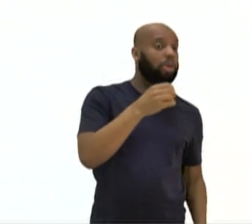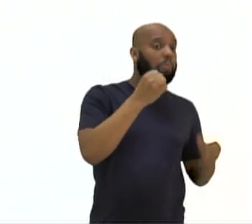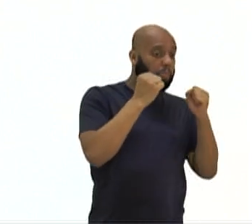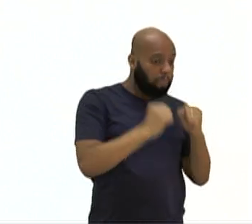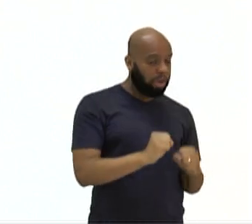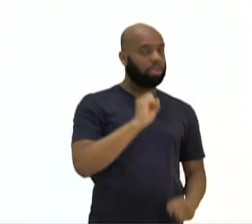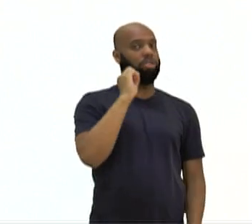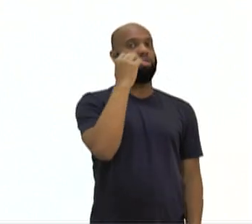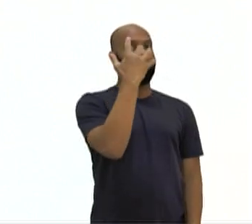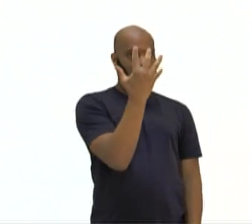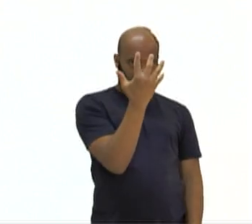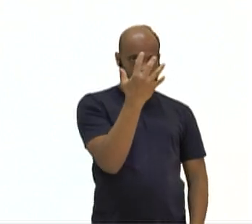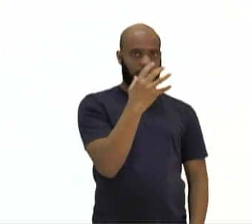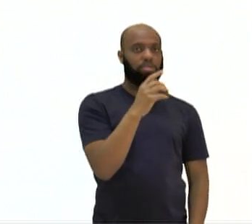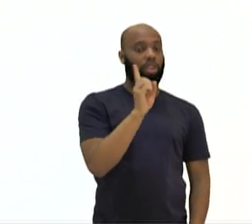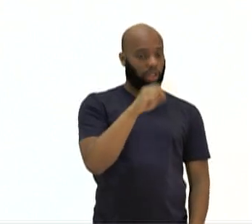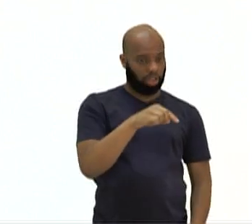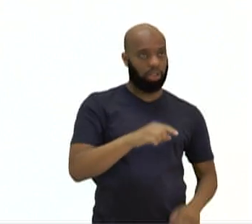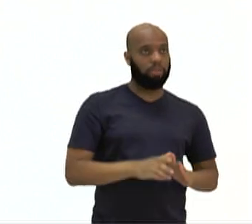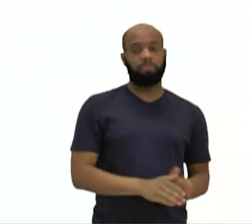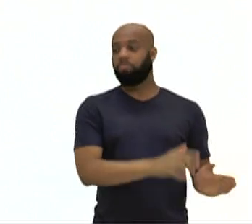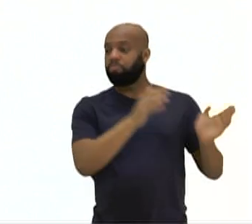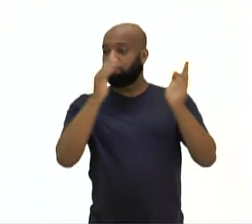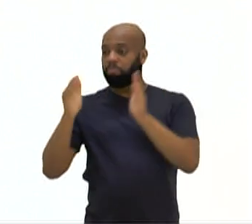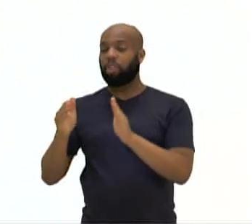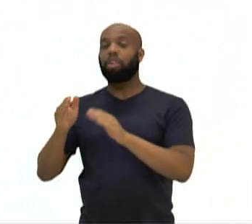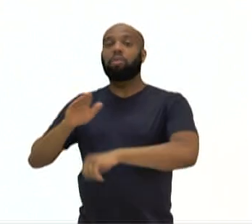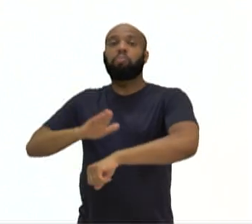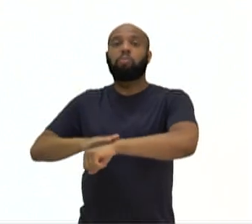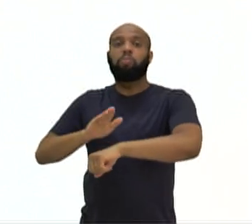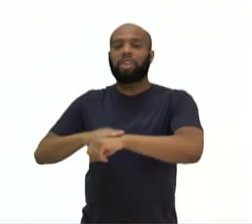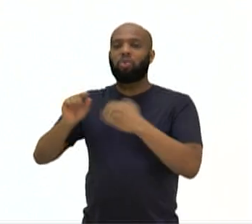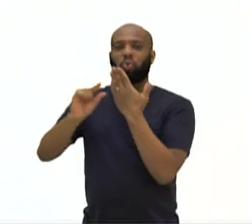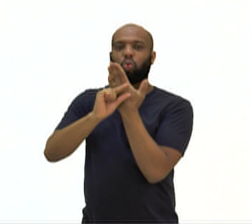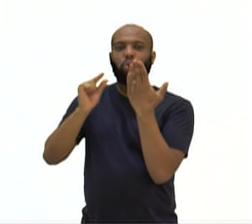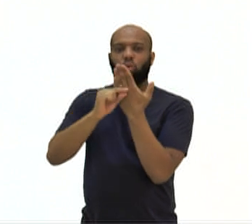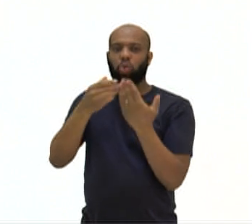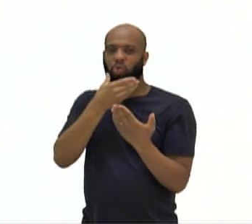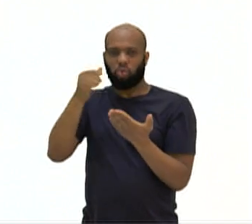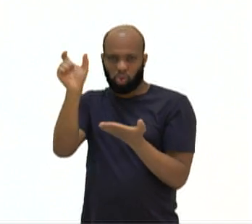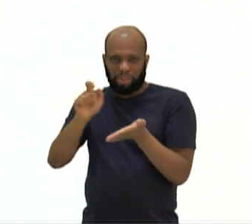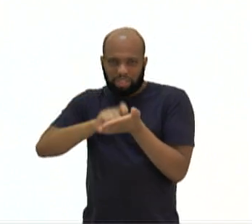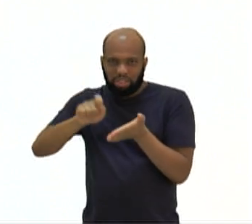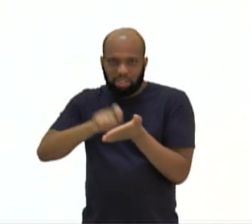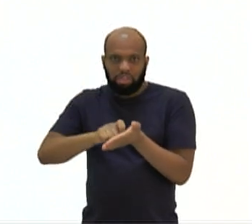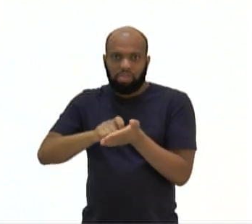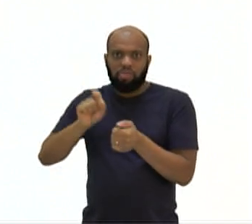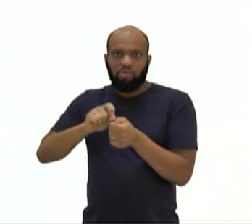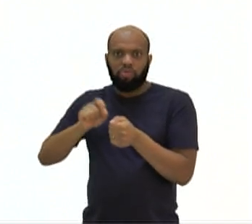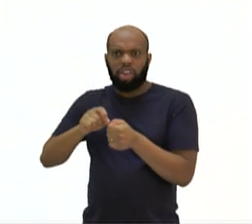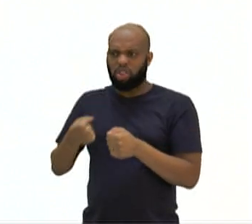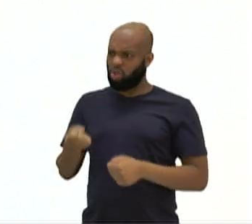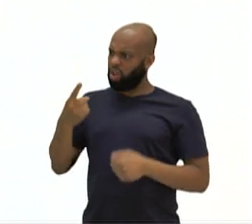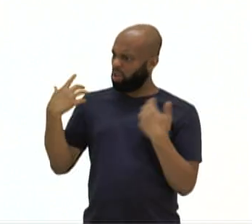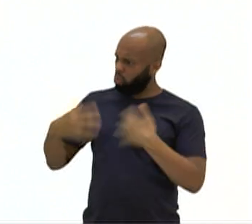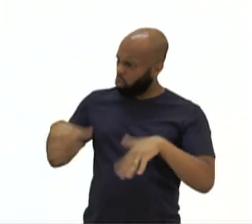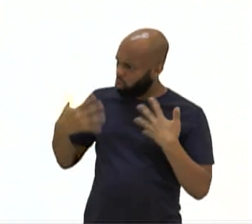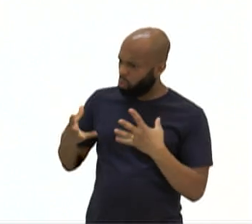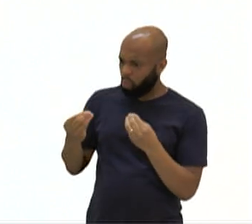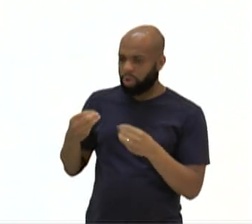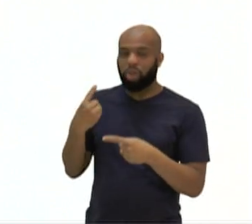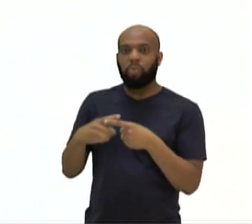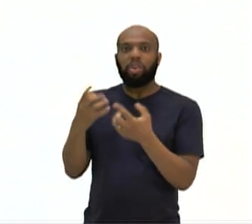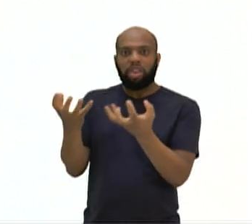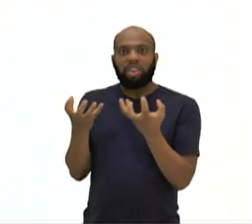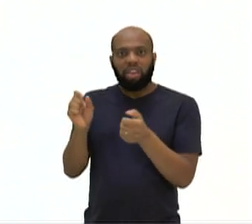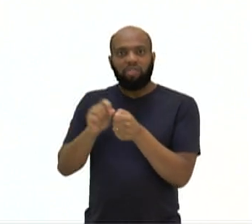que poderia de fato acontecer, e quando o autor ele exagera esse fato para impressionar o